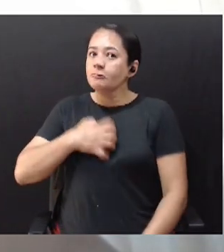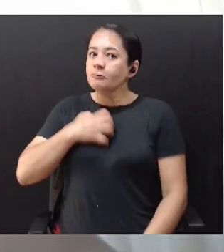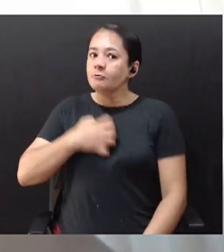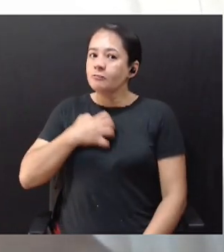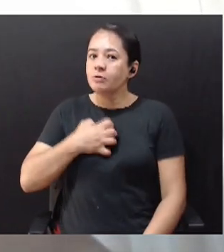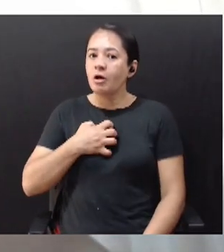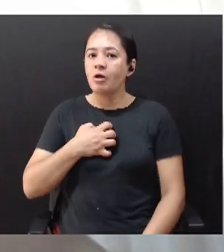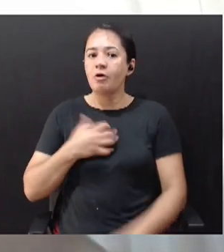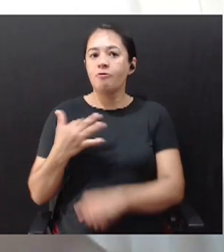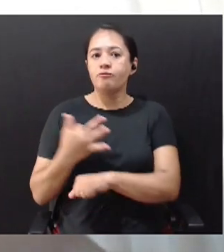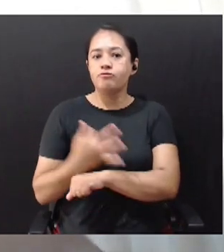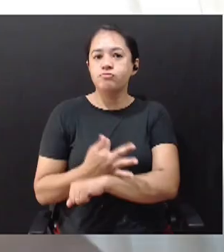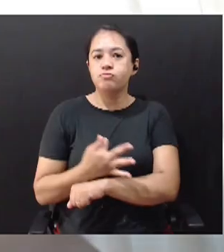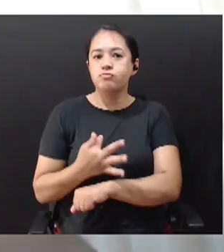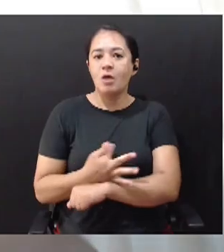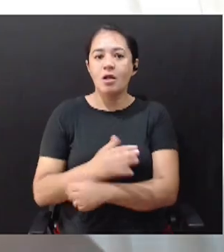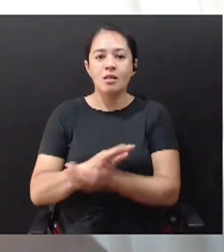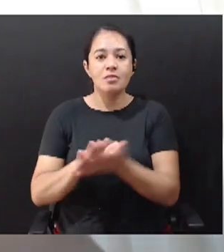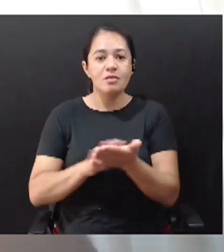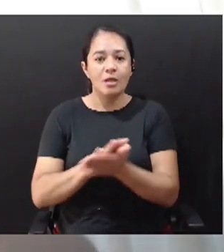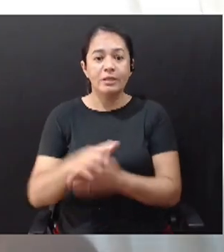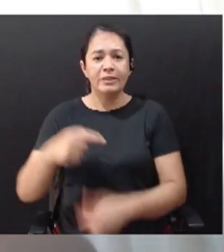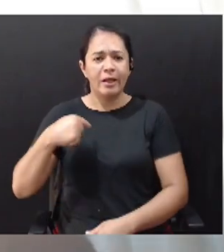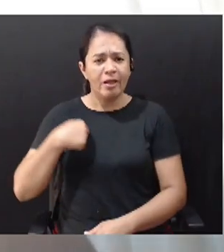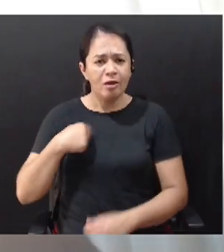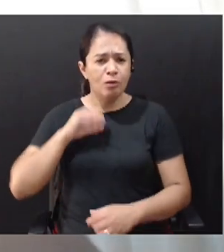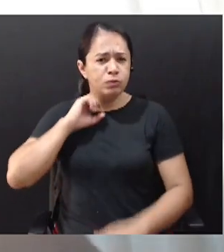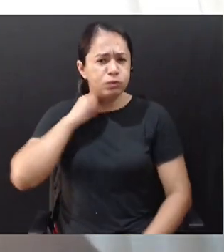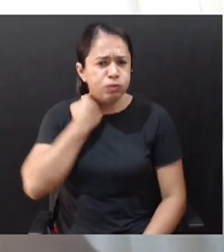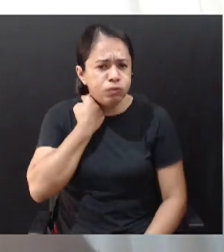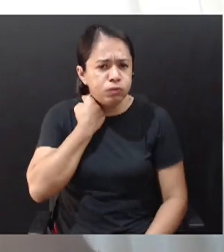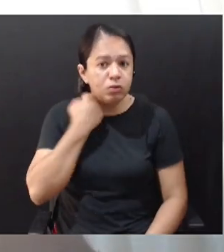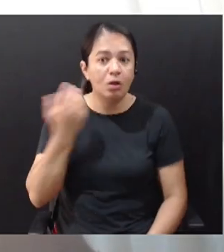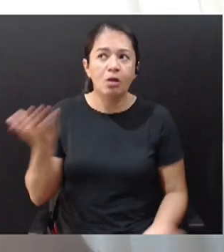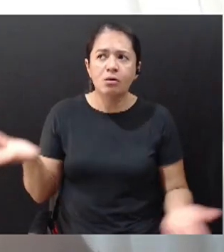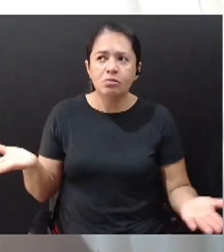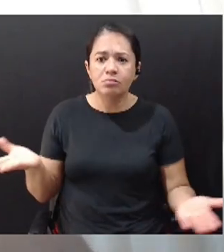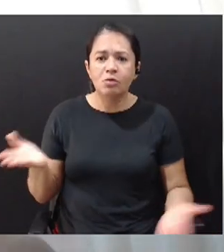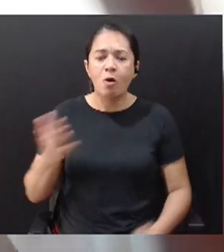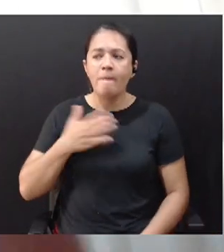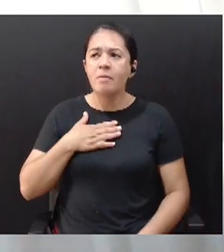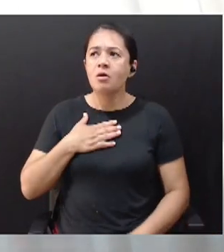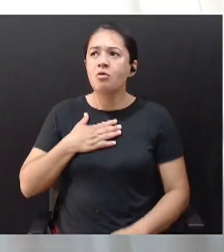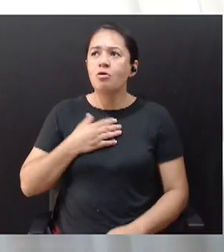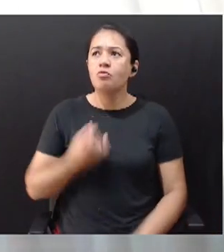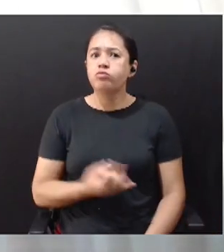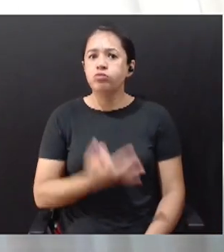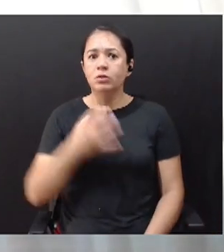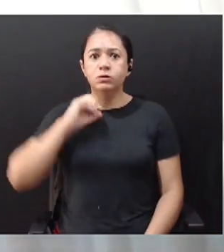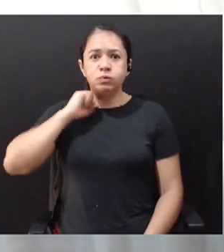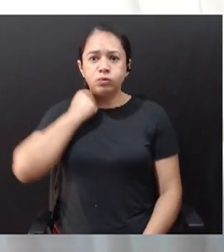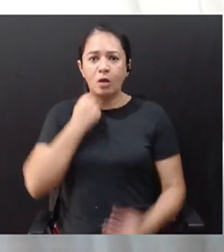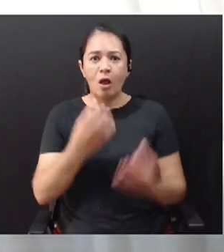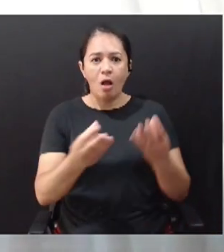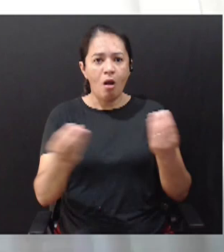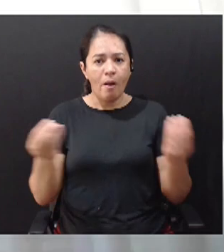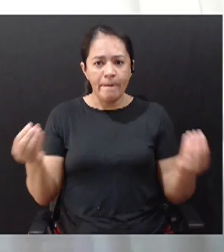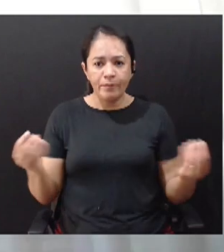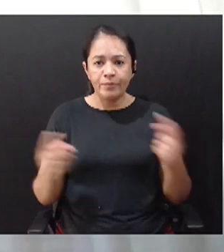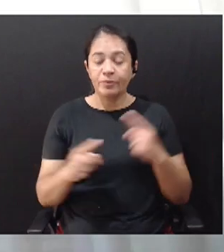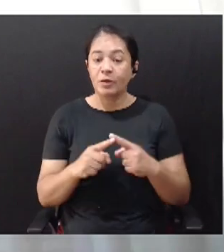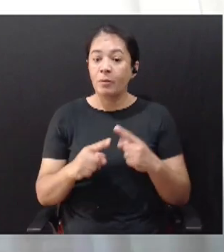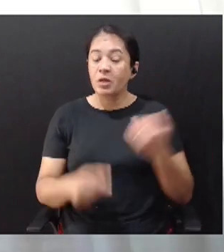tolerância. Eu estou estressada? Será que o meu nível de estresse está excessivo? Porque se o estresse